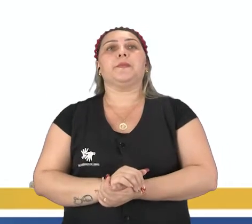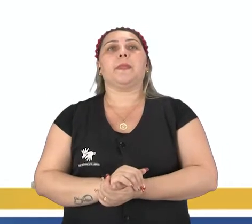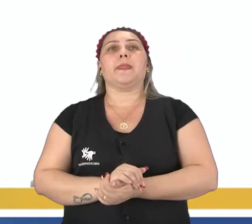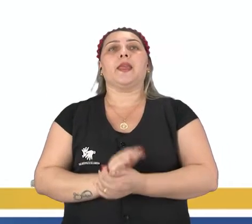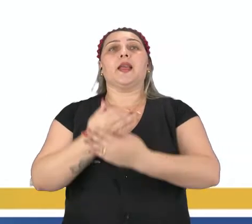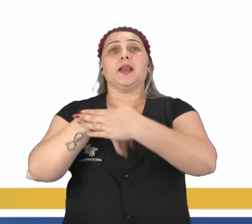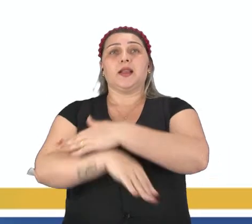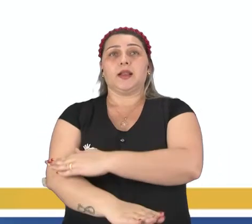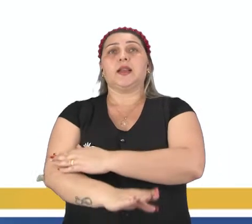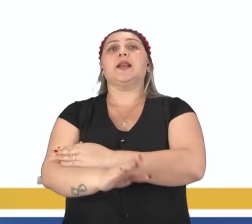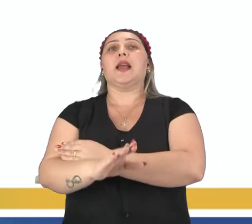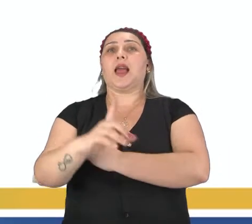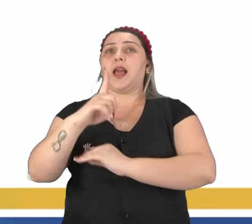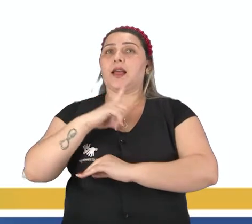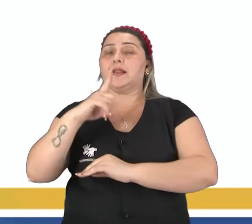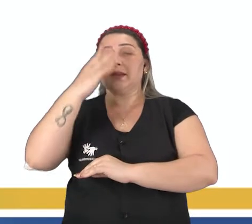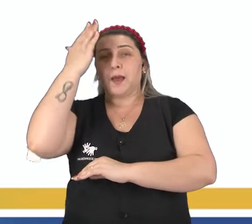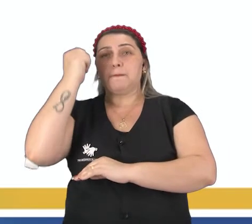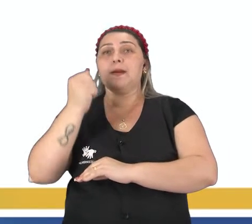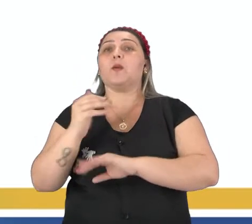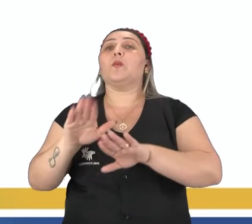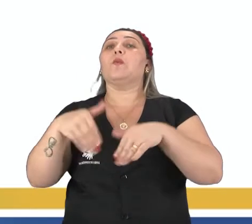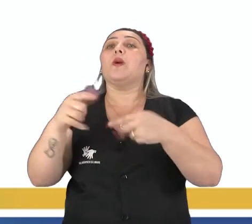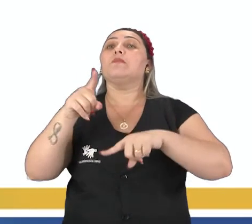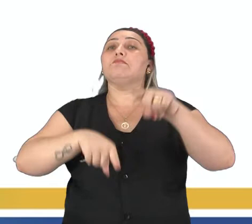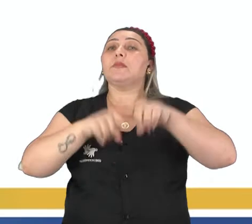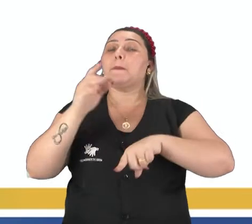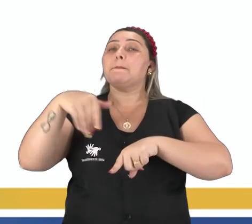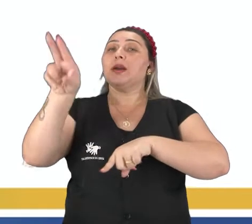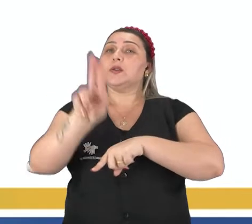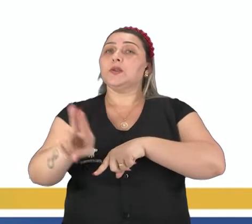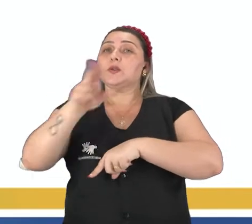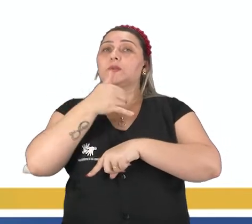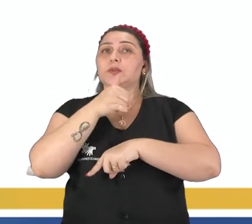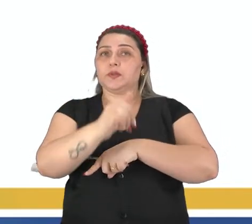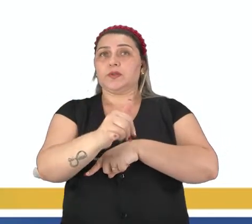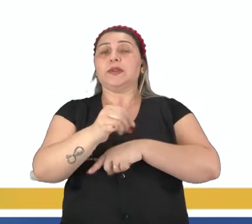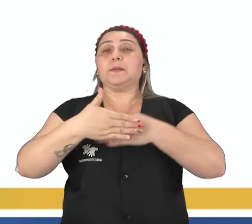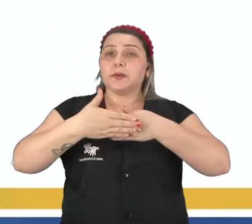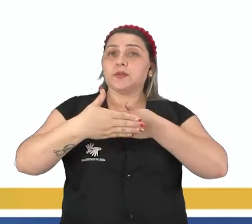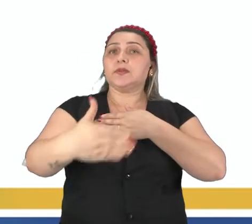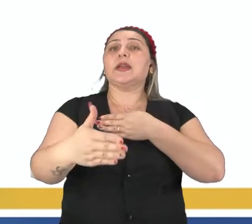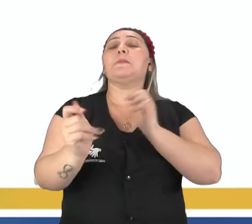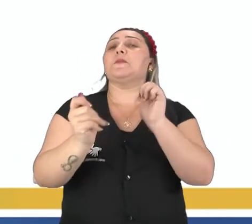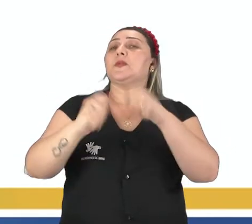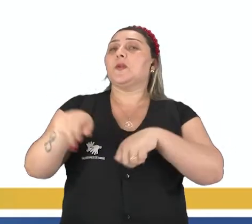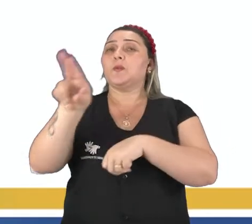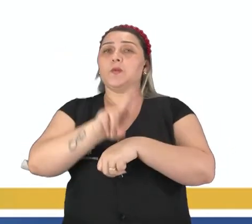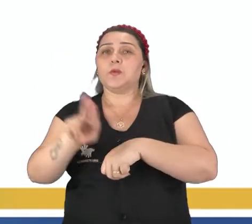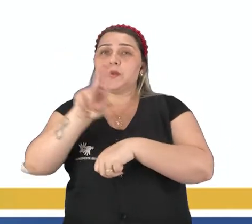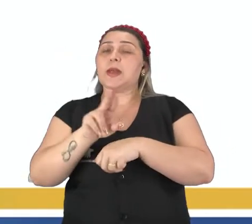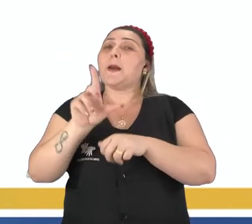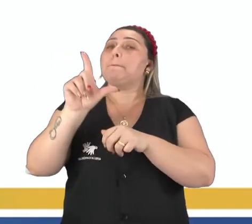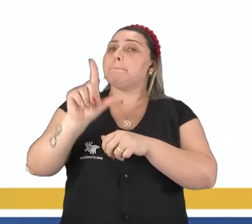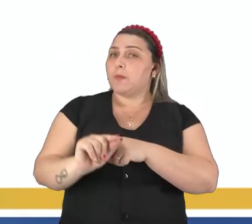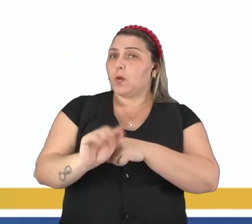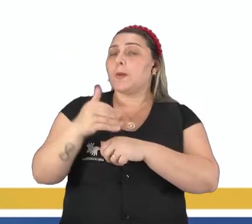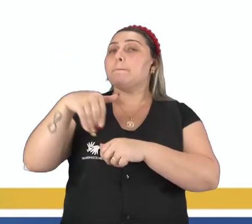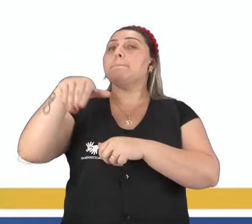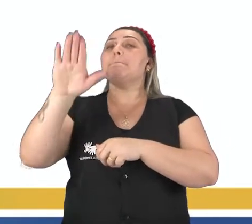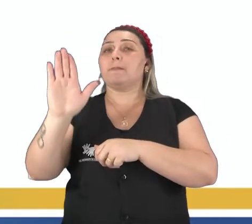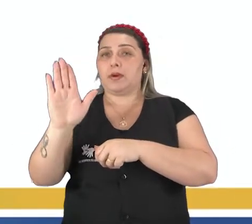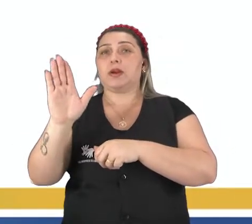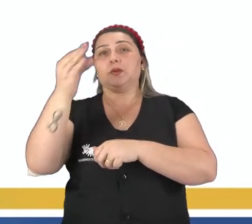esse hábito ajudará a identificar os equipamentos que mais consomem energia e, a partir daí, será possível usá-los menos e